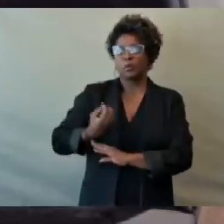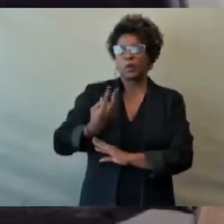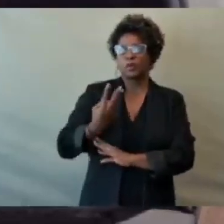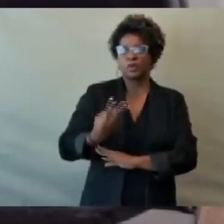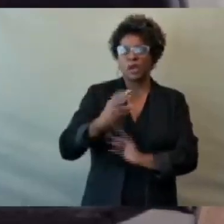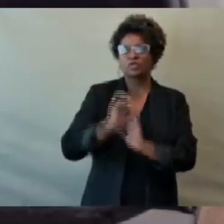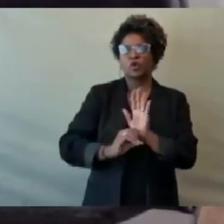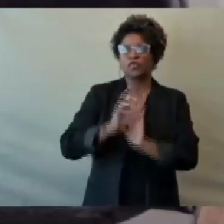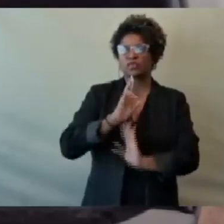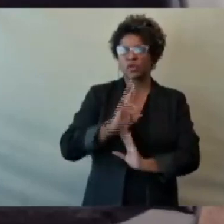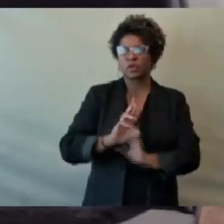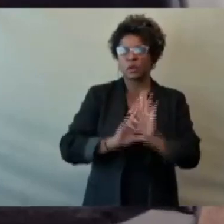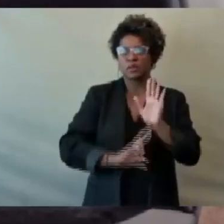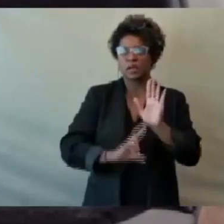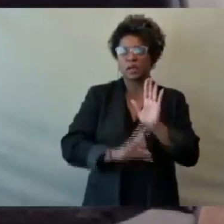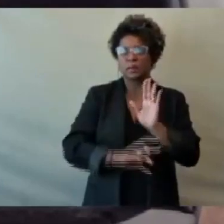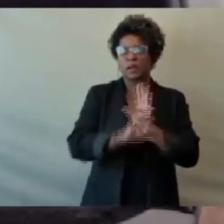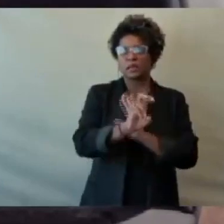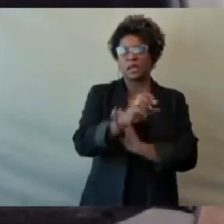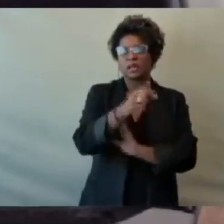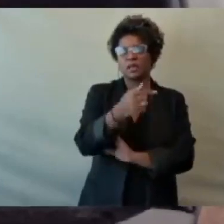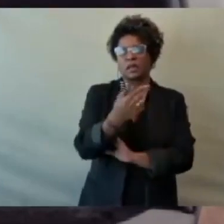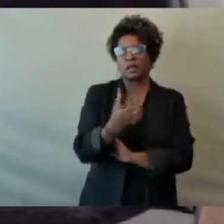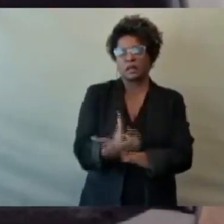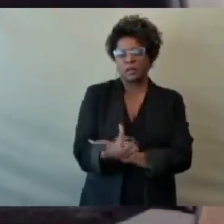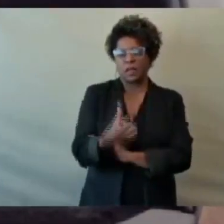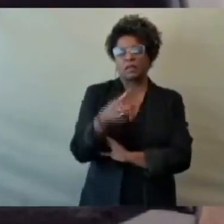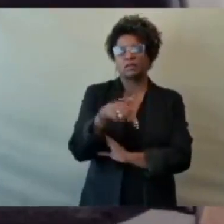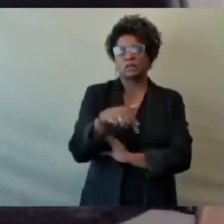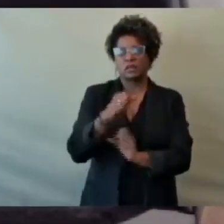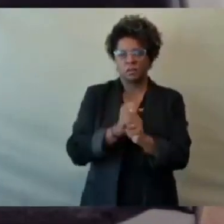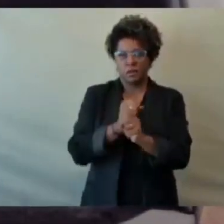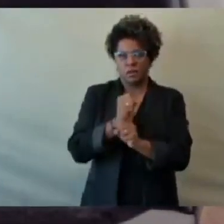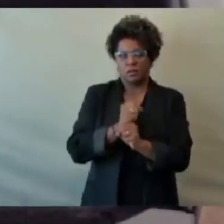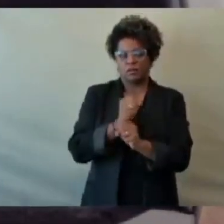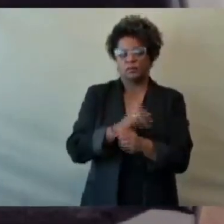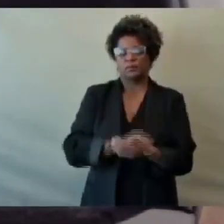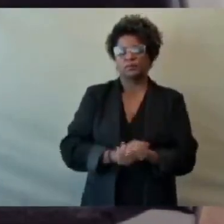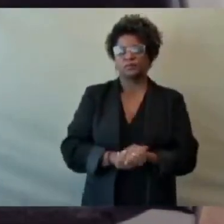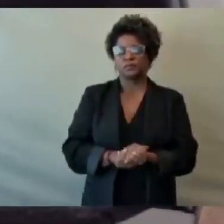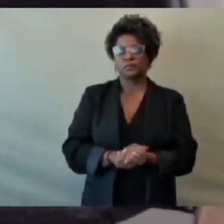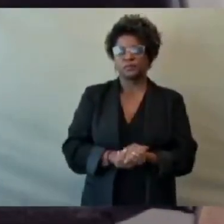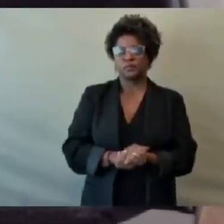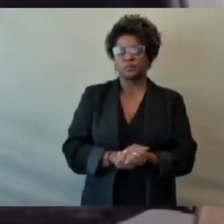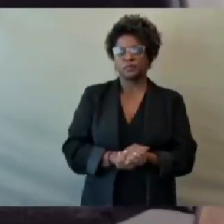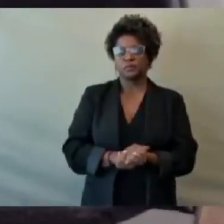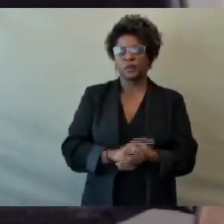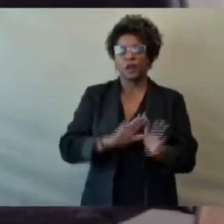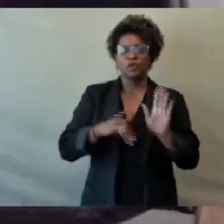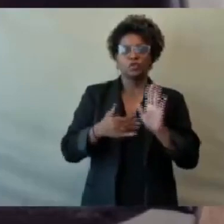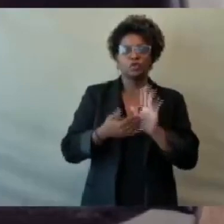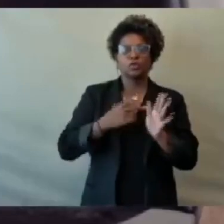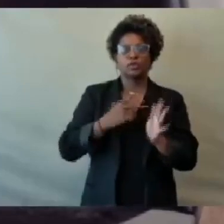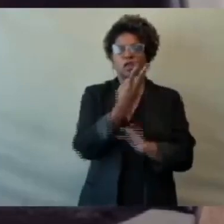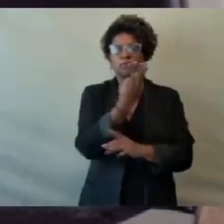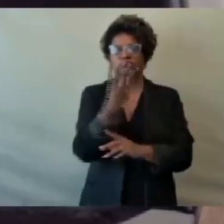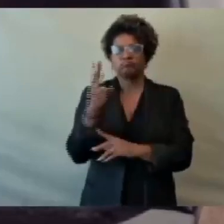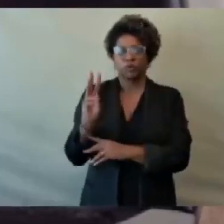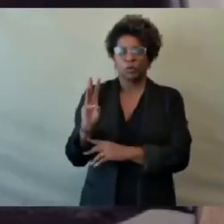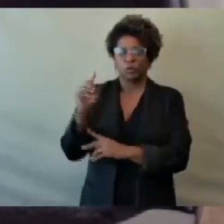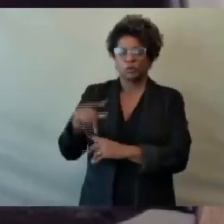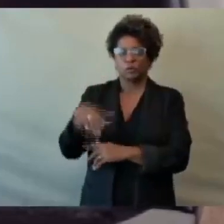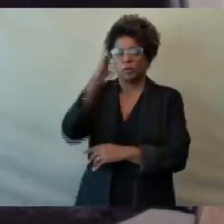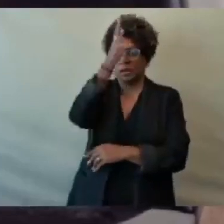576-2024. Esses estão aí no portal aqui da Câmara. Outros documentos